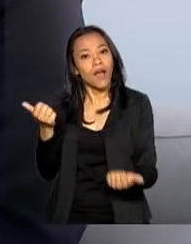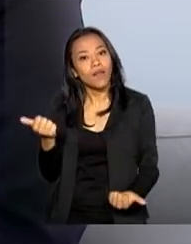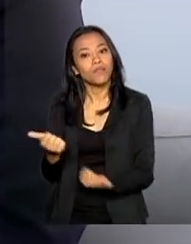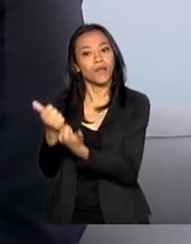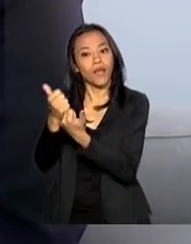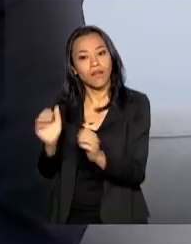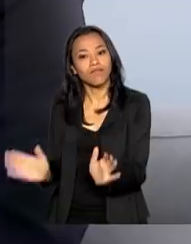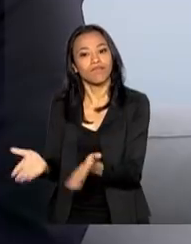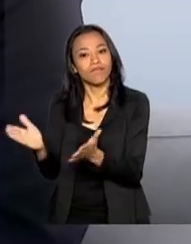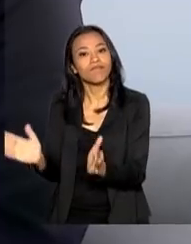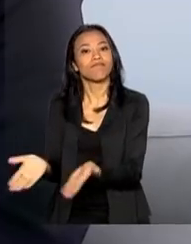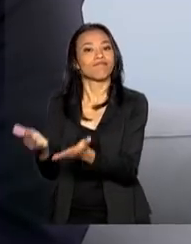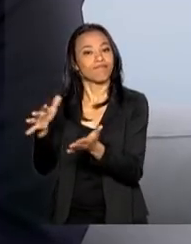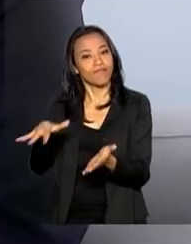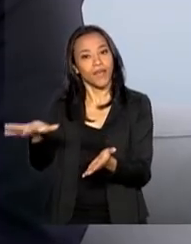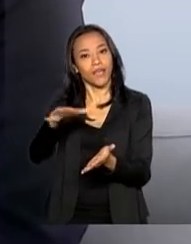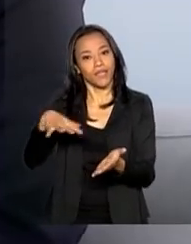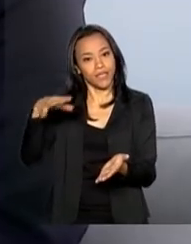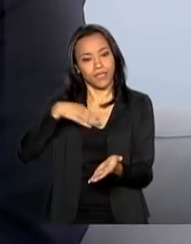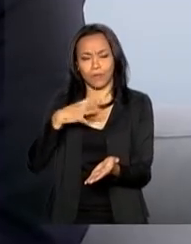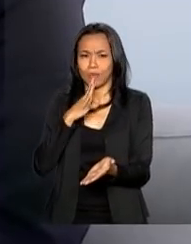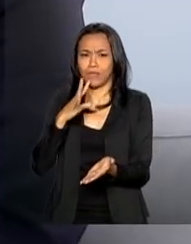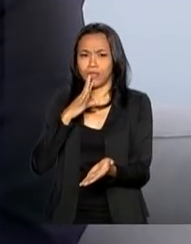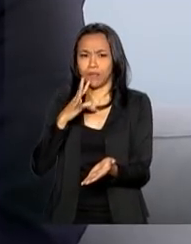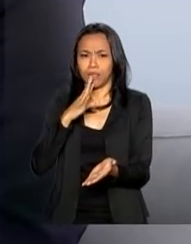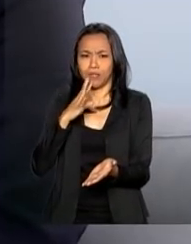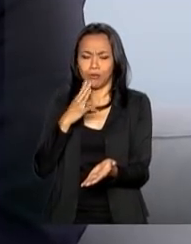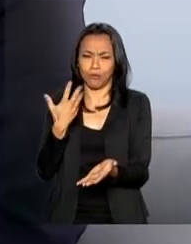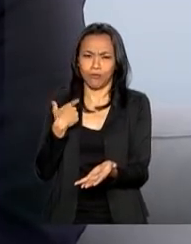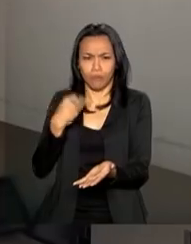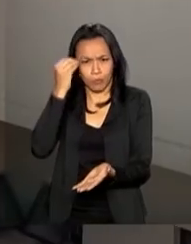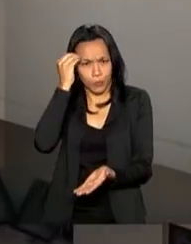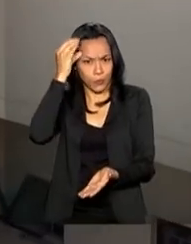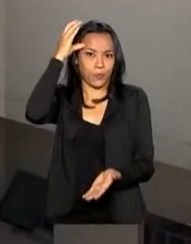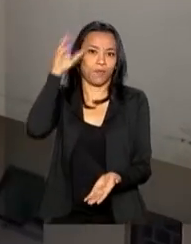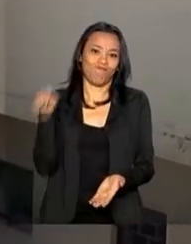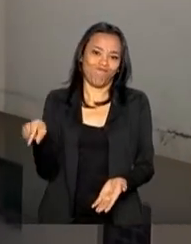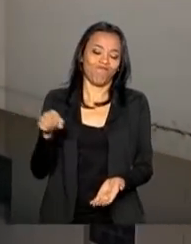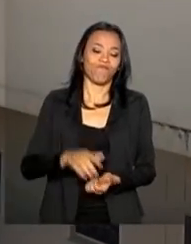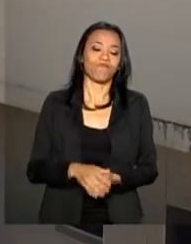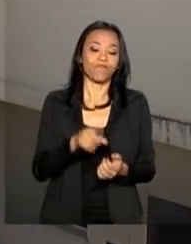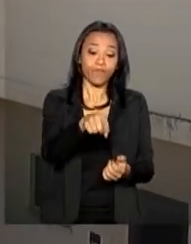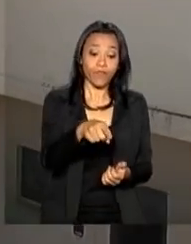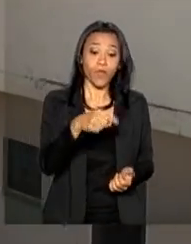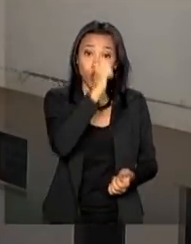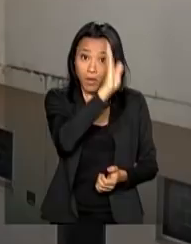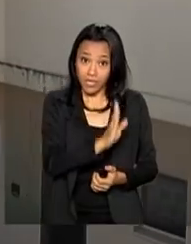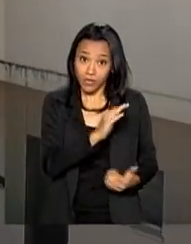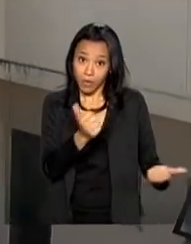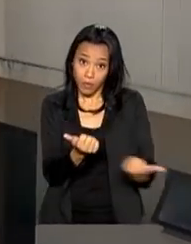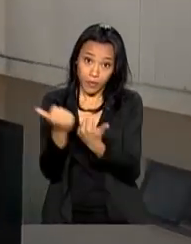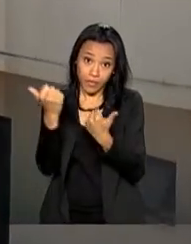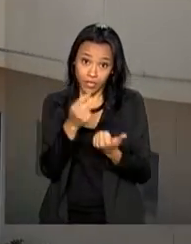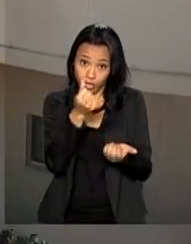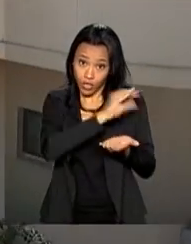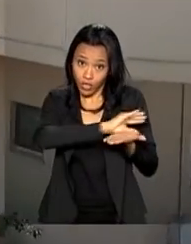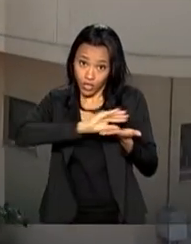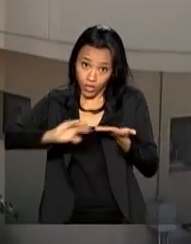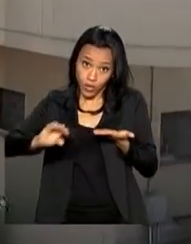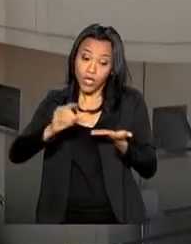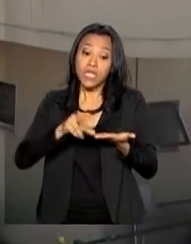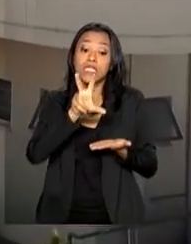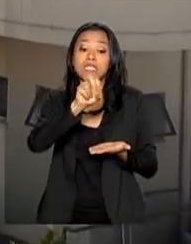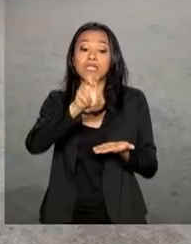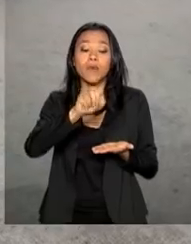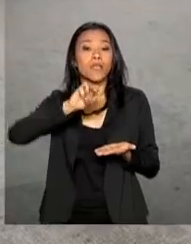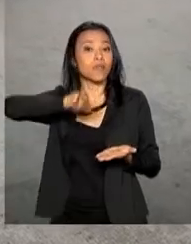nos recursos humanos, no aperfeiçoamento, na formação dos recursos humanos moçambicanos. O investimento brasileiro na fábrica foi de cerca de 50 milhões